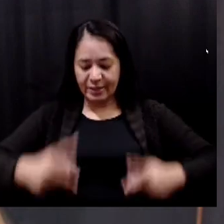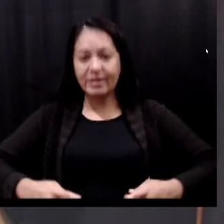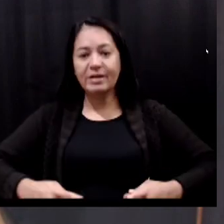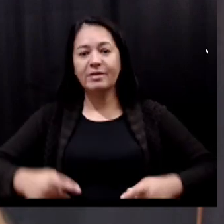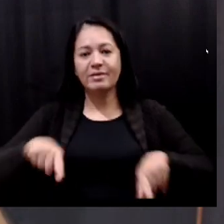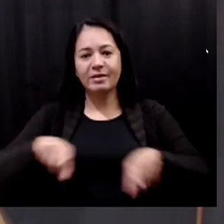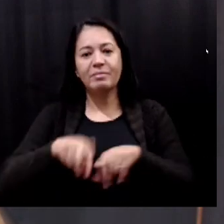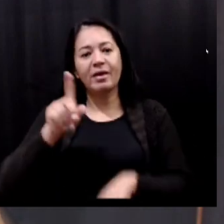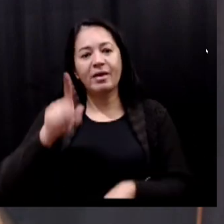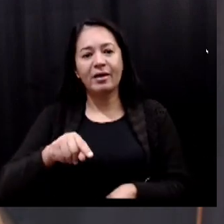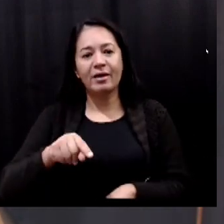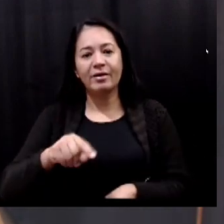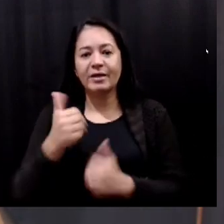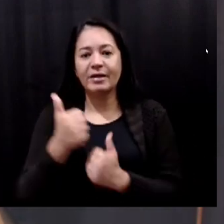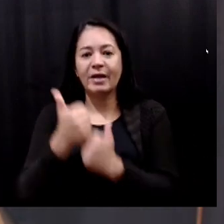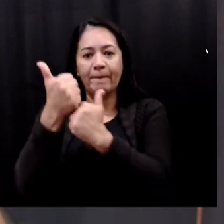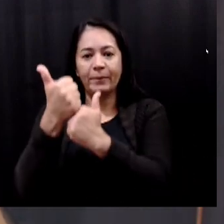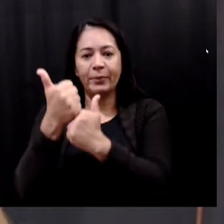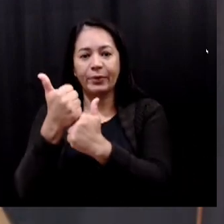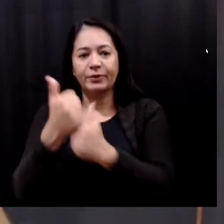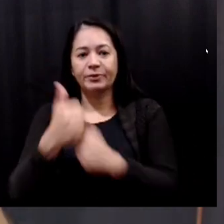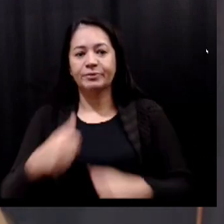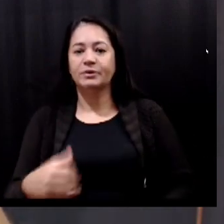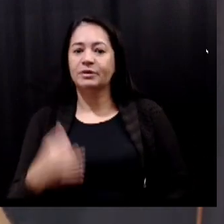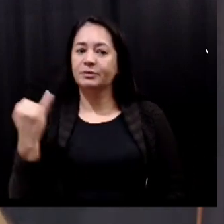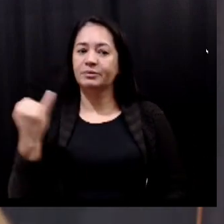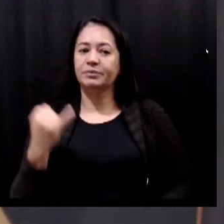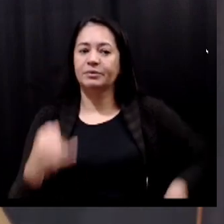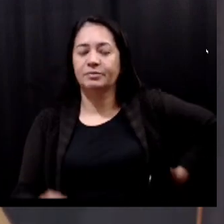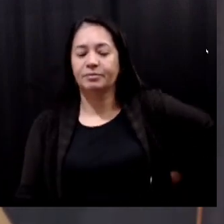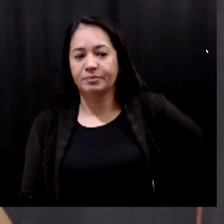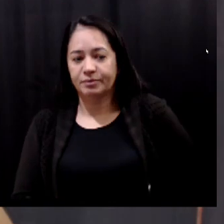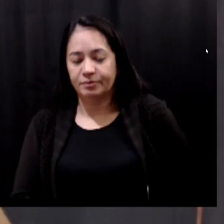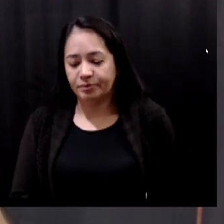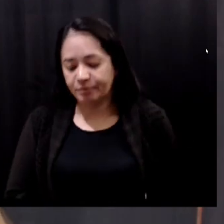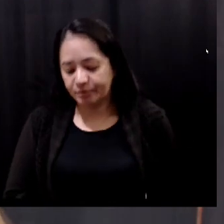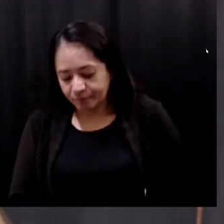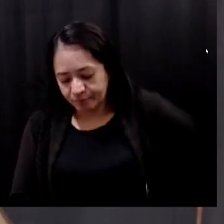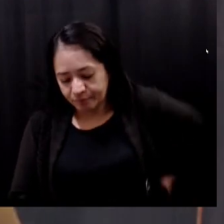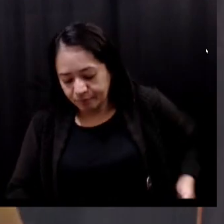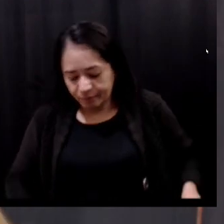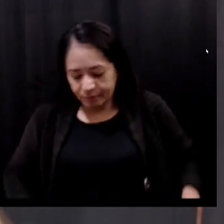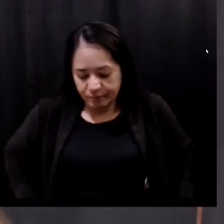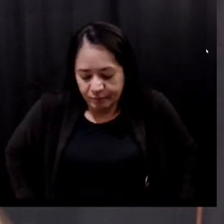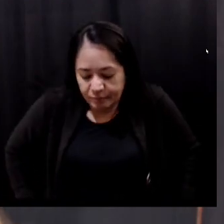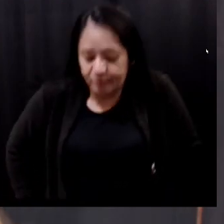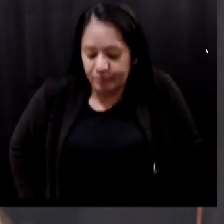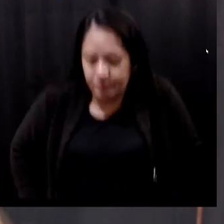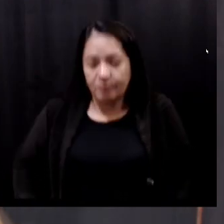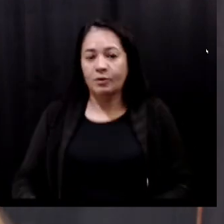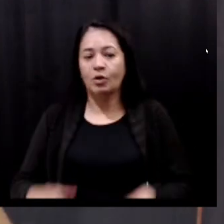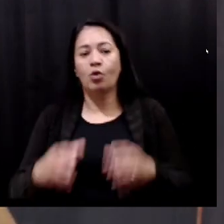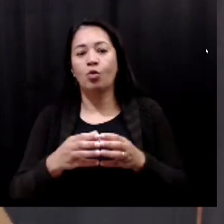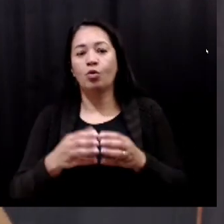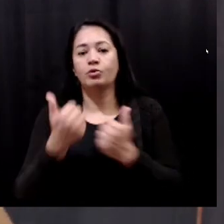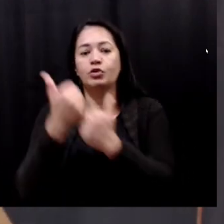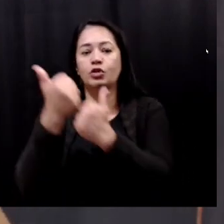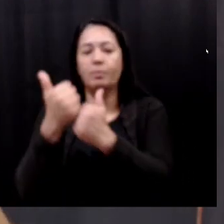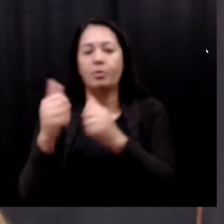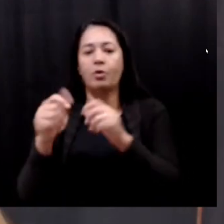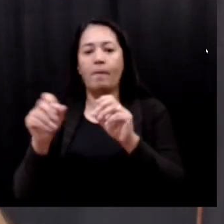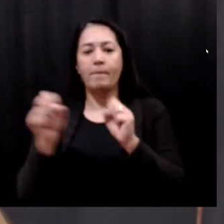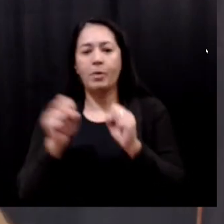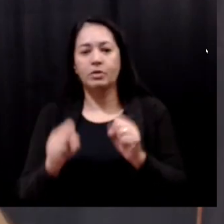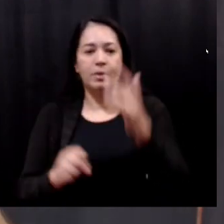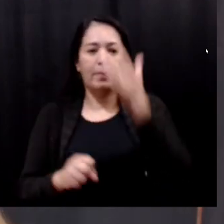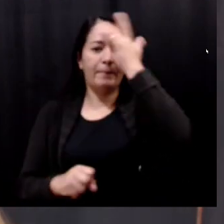de apoio, né, que é uma coisa muito importante. Então, uma rede de apoio pode ser desde as pessoas que são os familiares, como outras